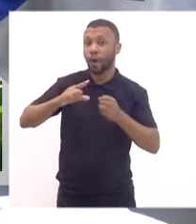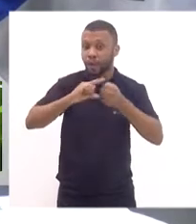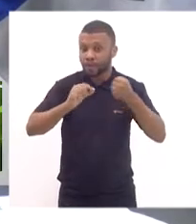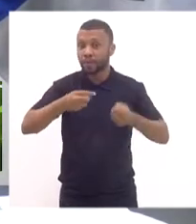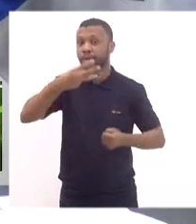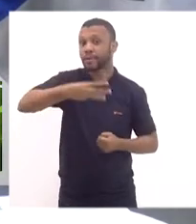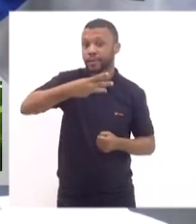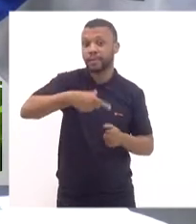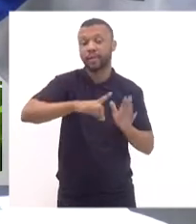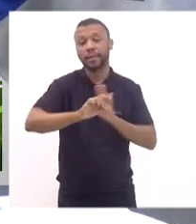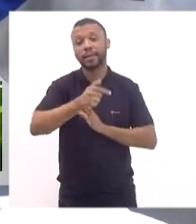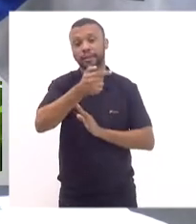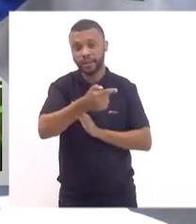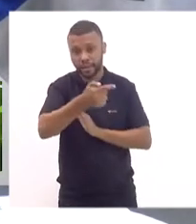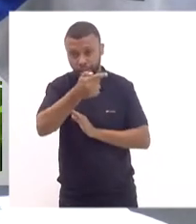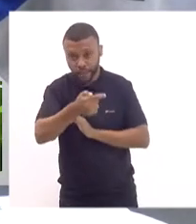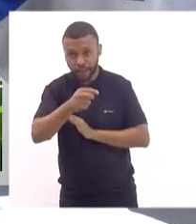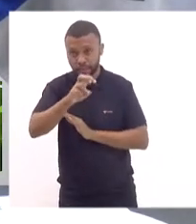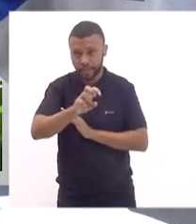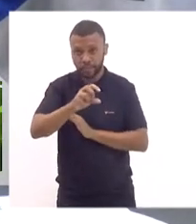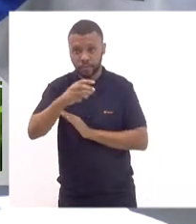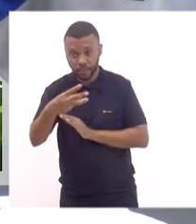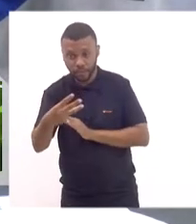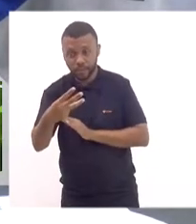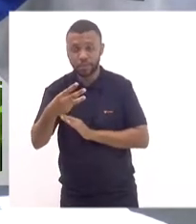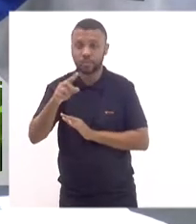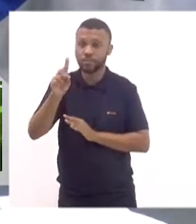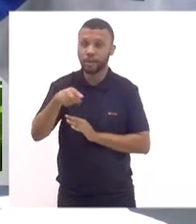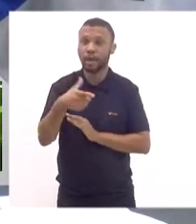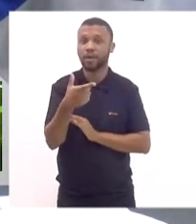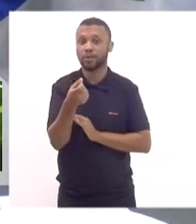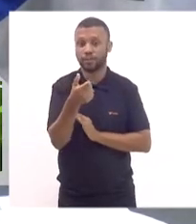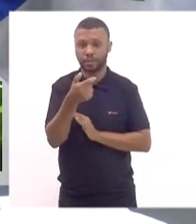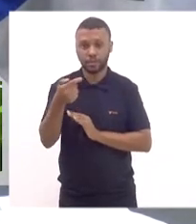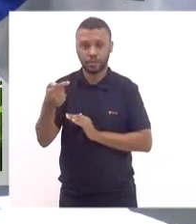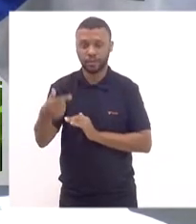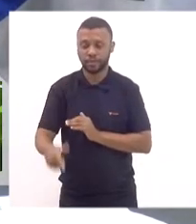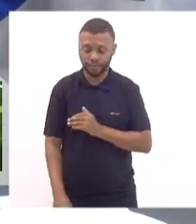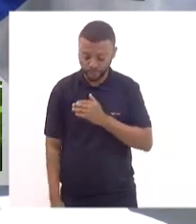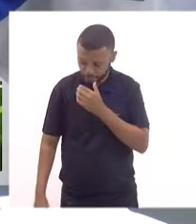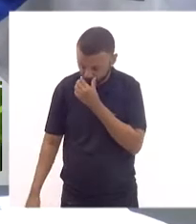Lei 7753, de 17. Bom,